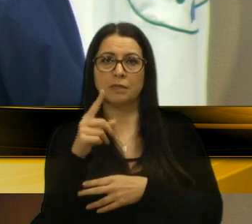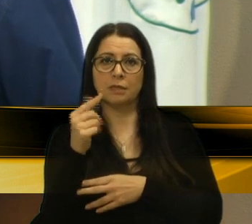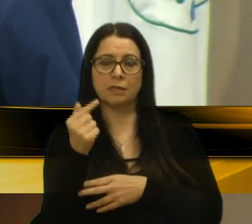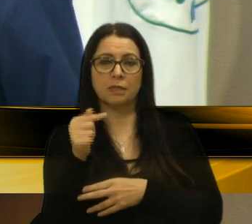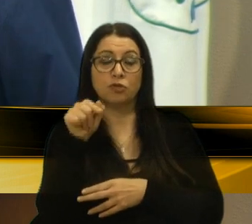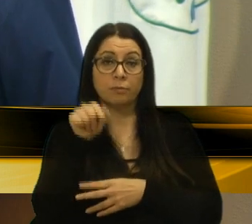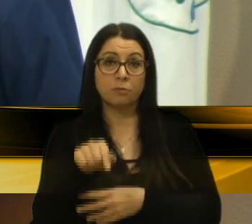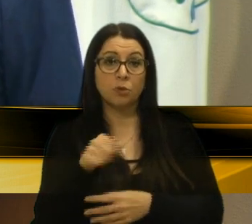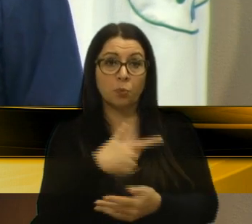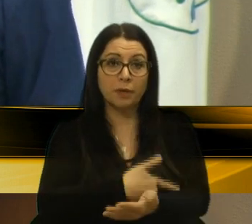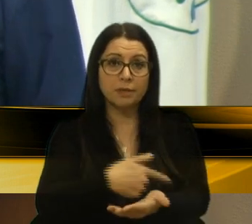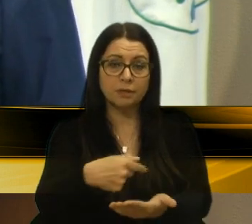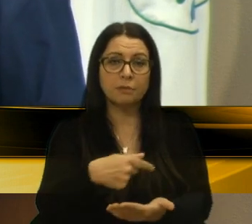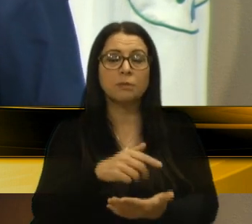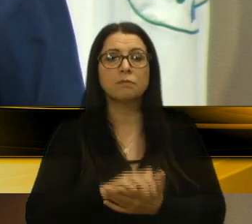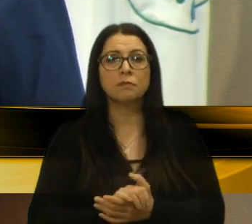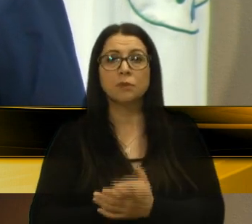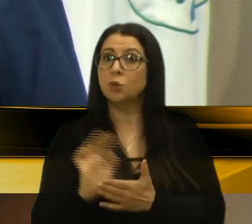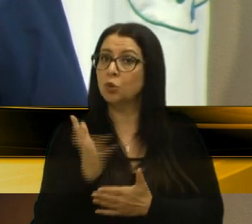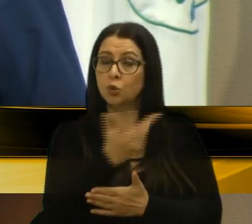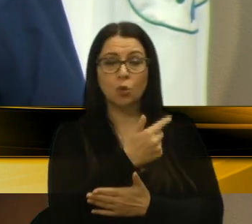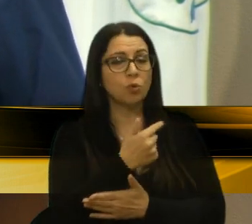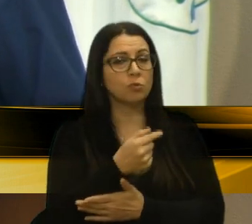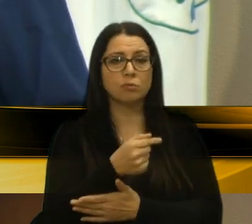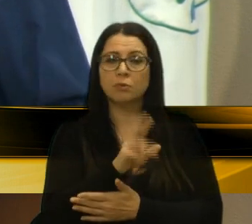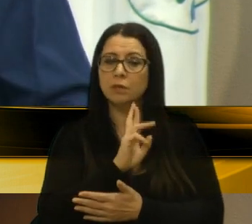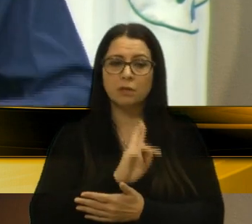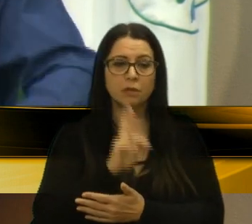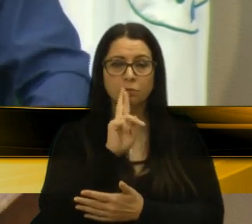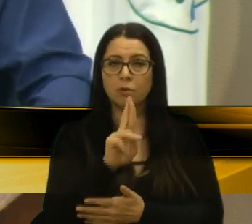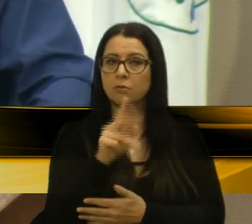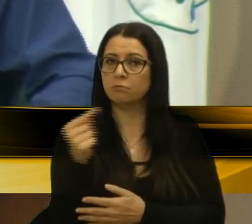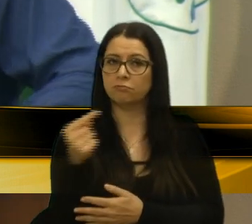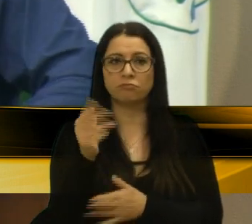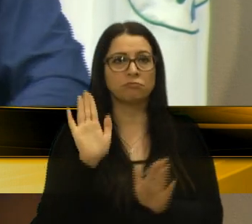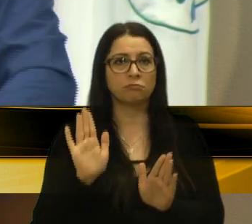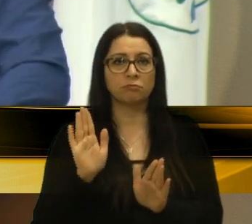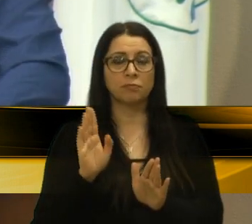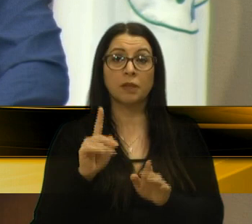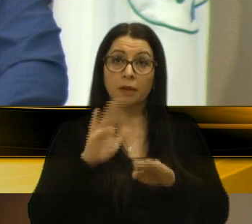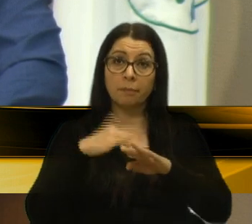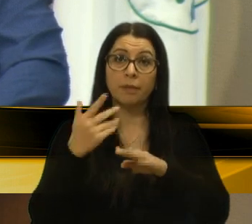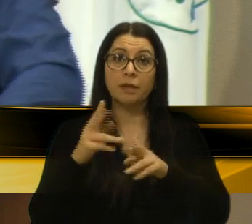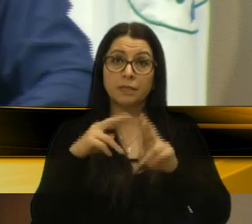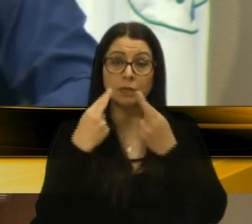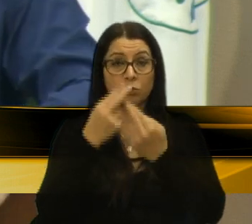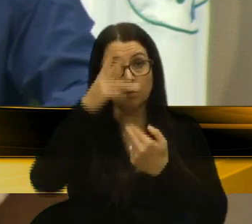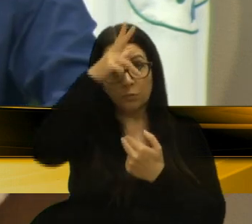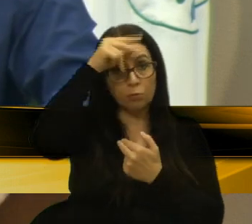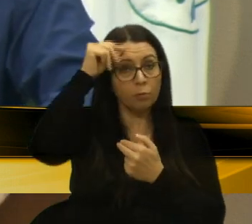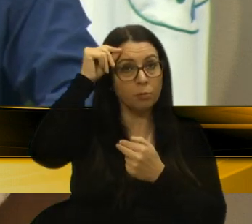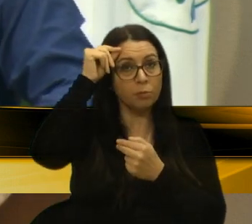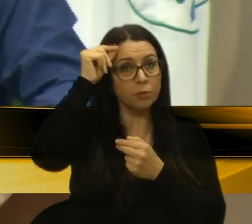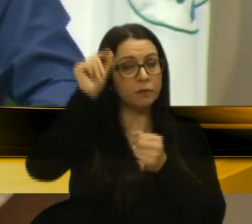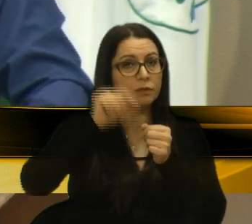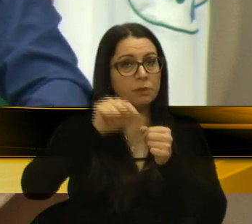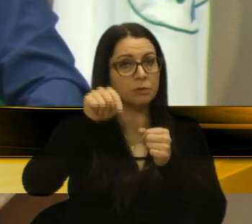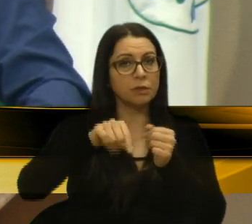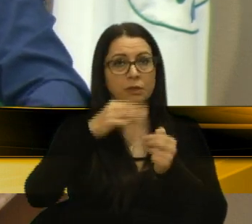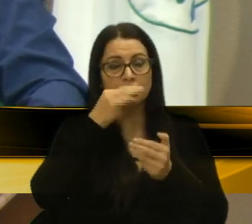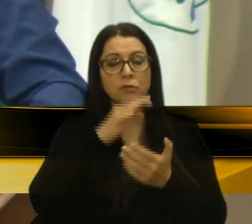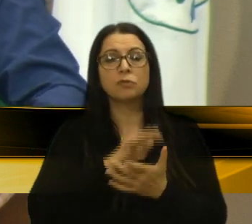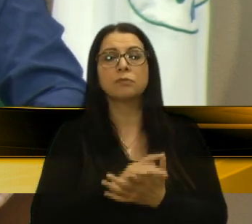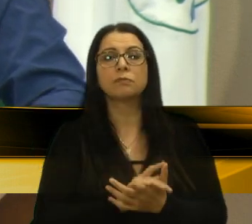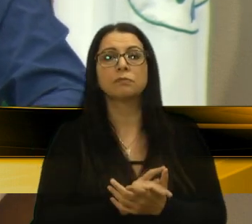mil exames. Todos eles deram negativo. Além dessa audiência pública que realizamos aqui em Caxias do